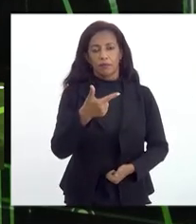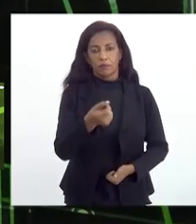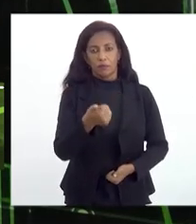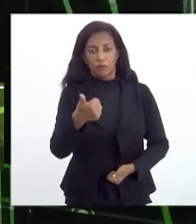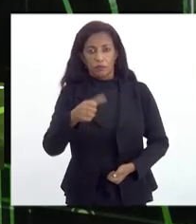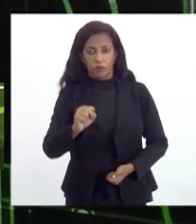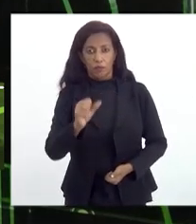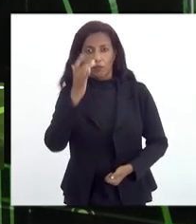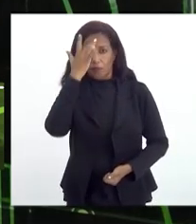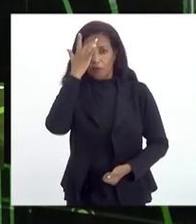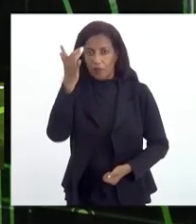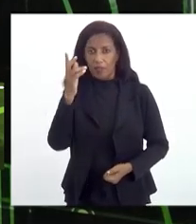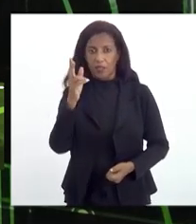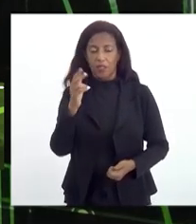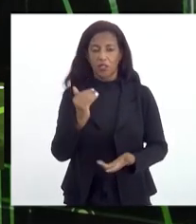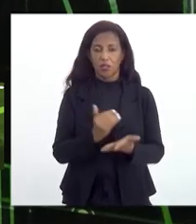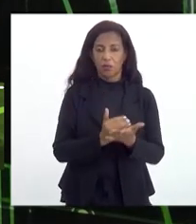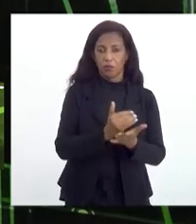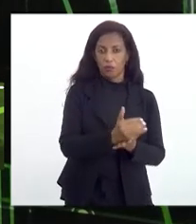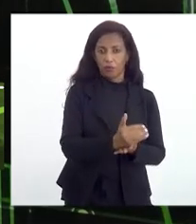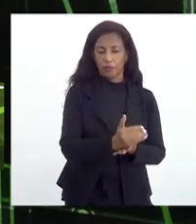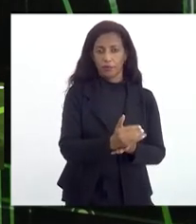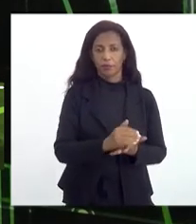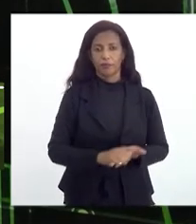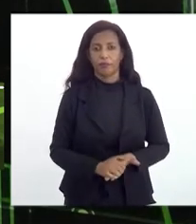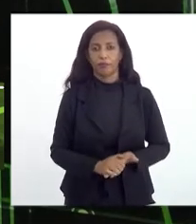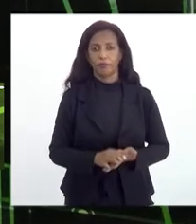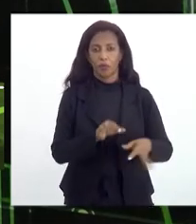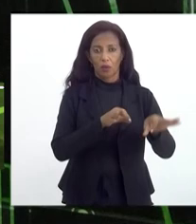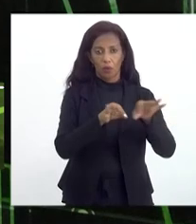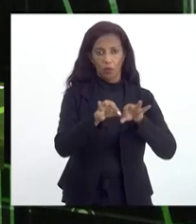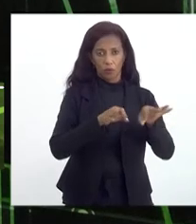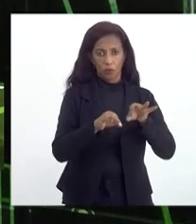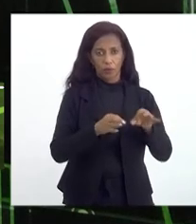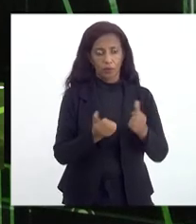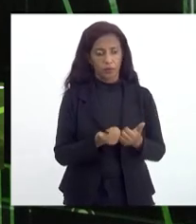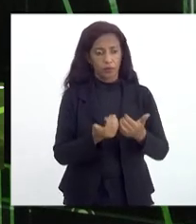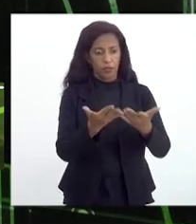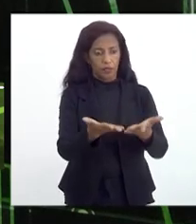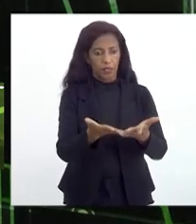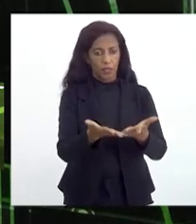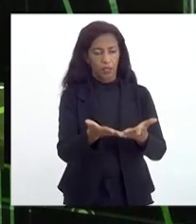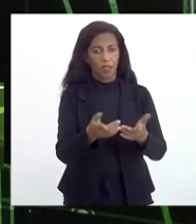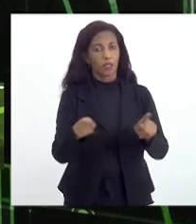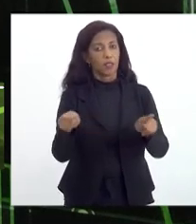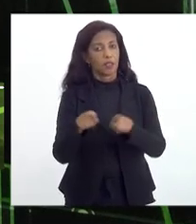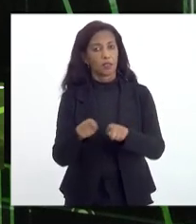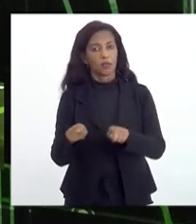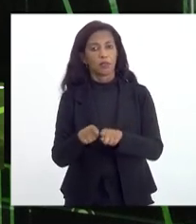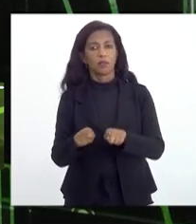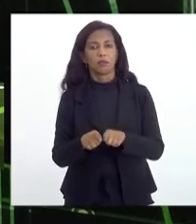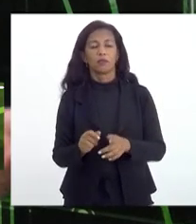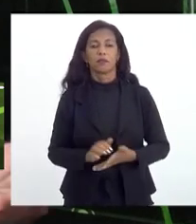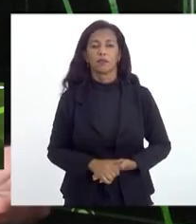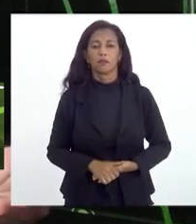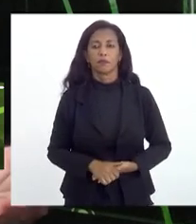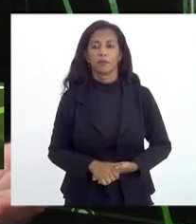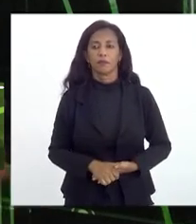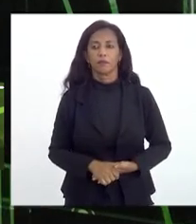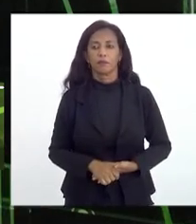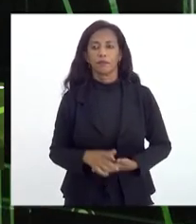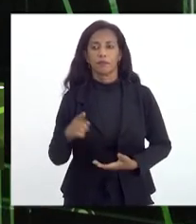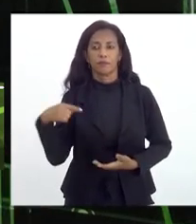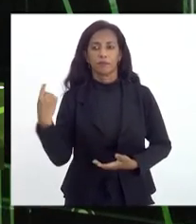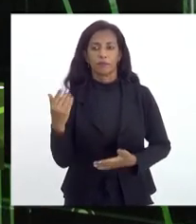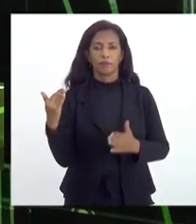facilita do ponto de vista da organização, da entrega do plano, e, ao mesmo tempo, a